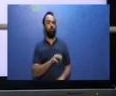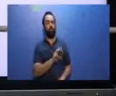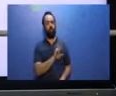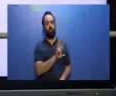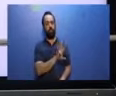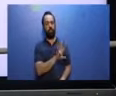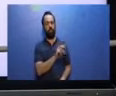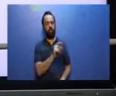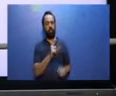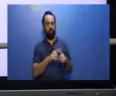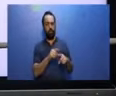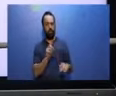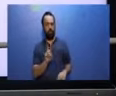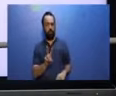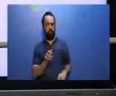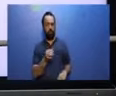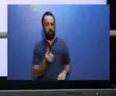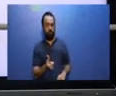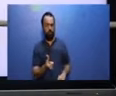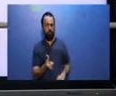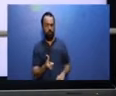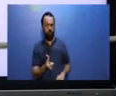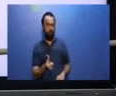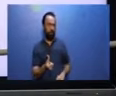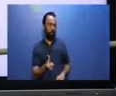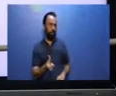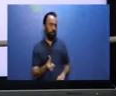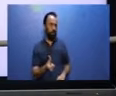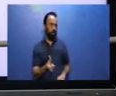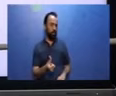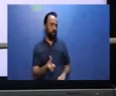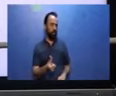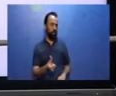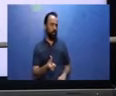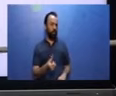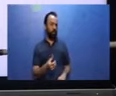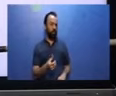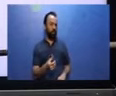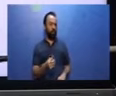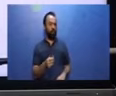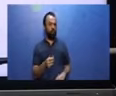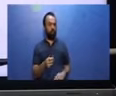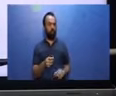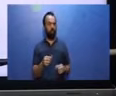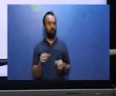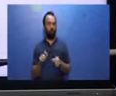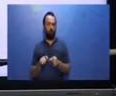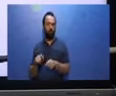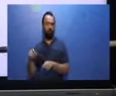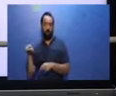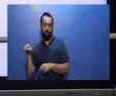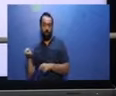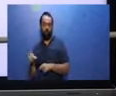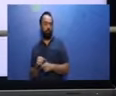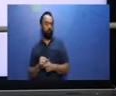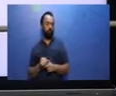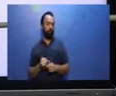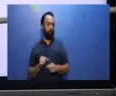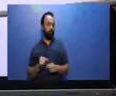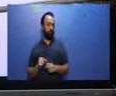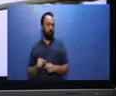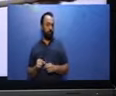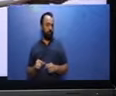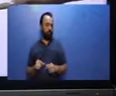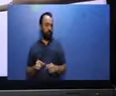hidrogênios né fica três vezes dois três depois que eu consertei aqui eu vou ajustar o lado do produto